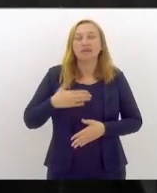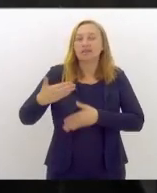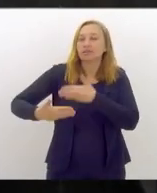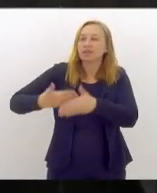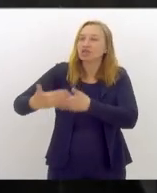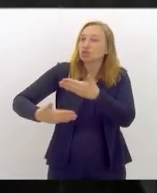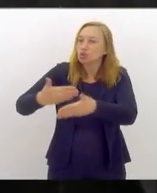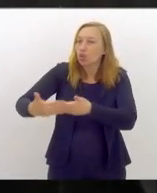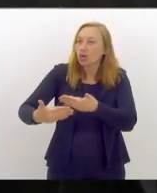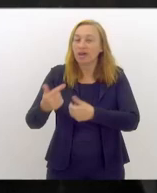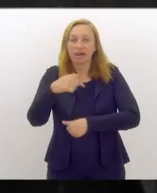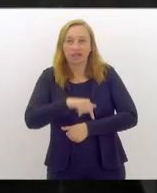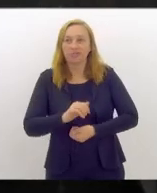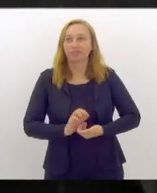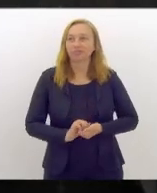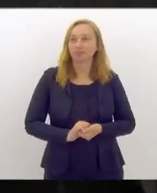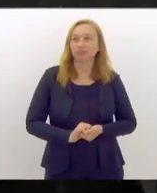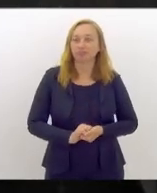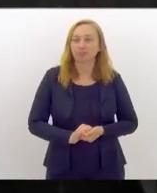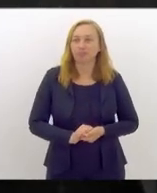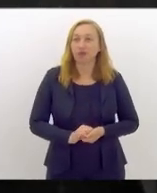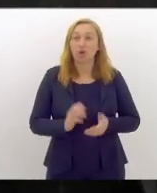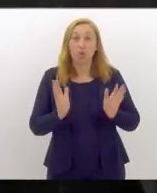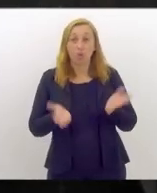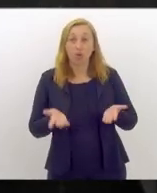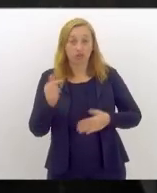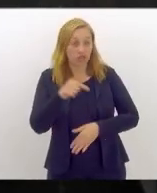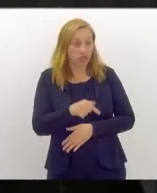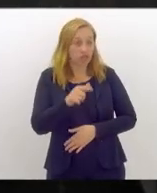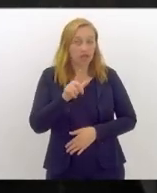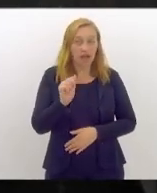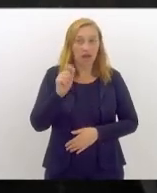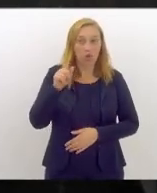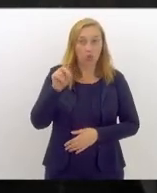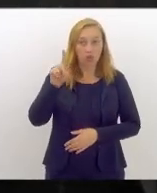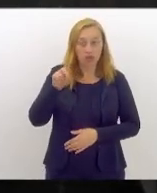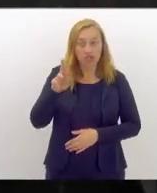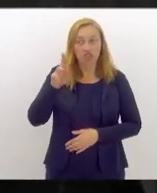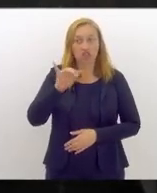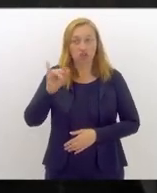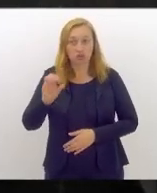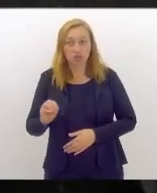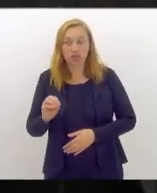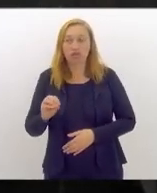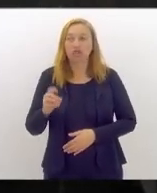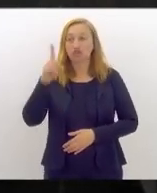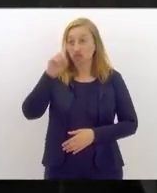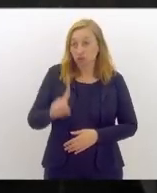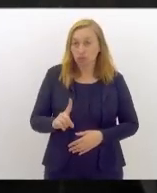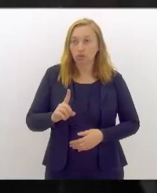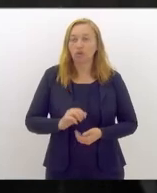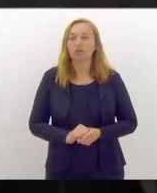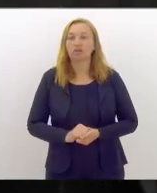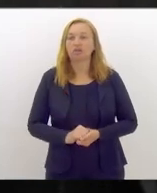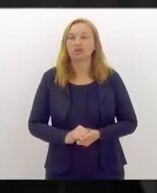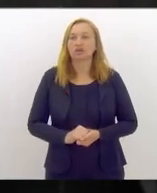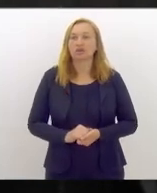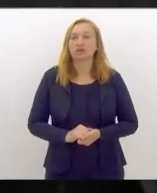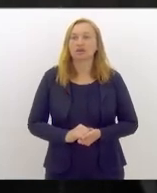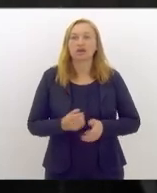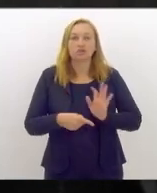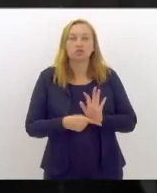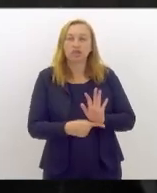trajetória aqui no Rio de Janeiro tá aqui hoje o aloísa Abranches diretor fui acidente